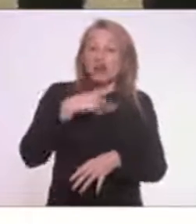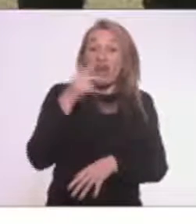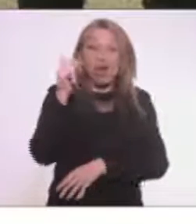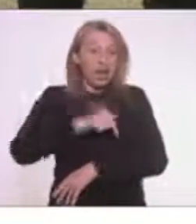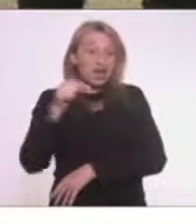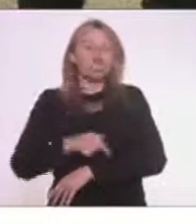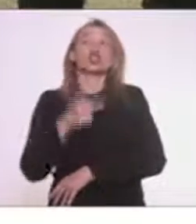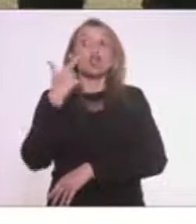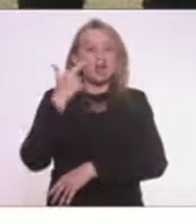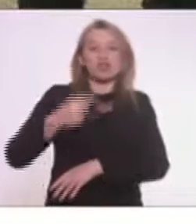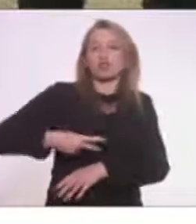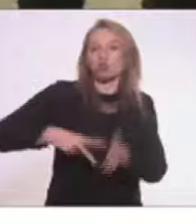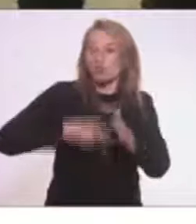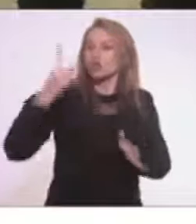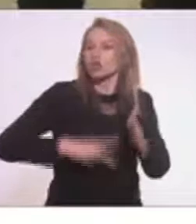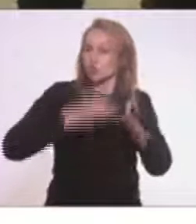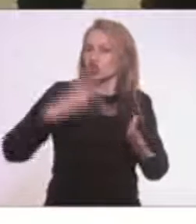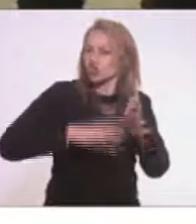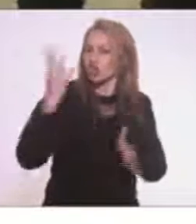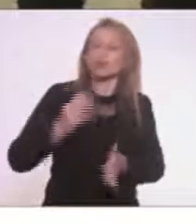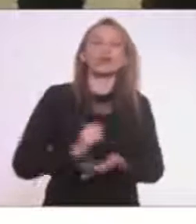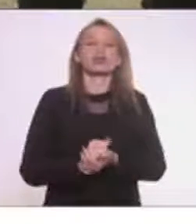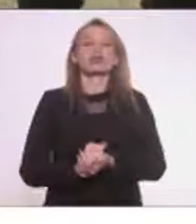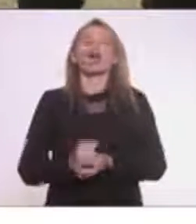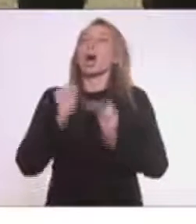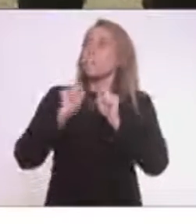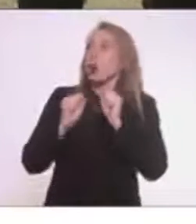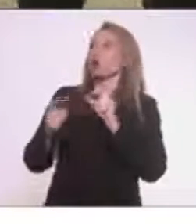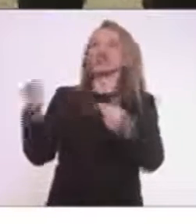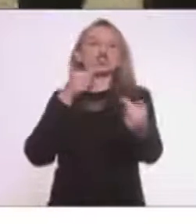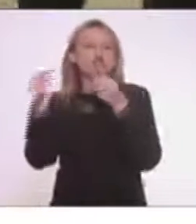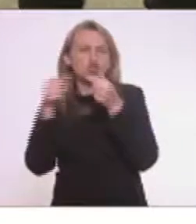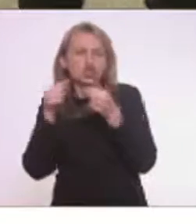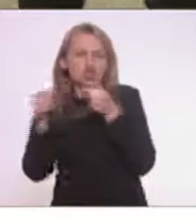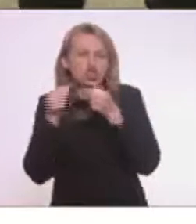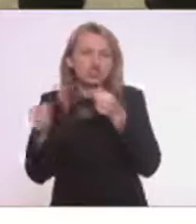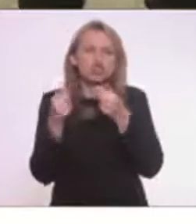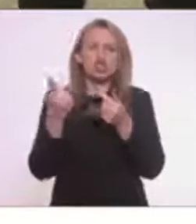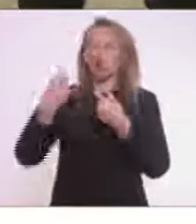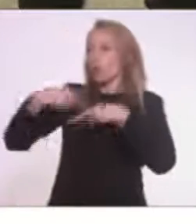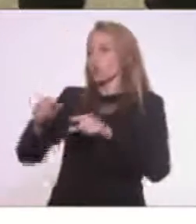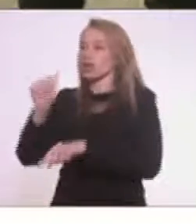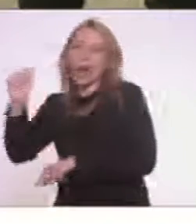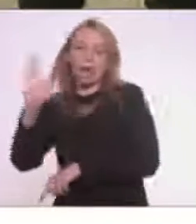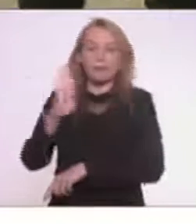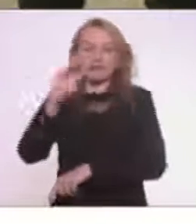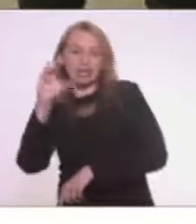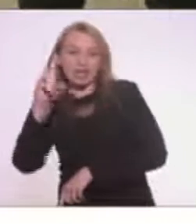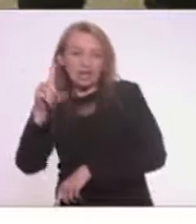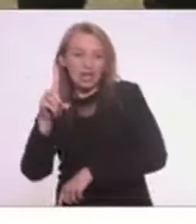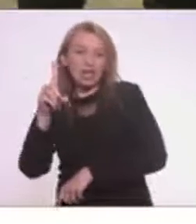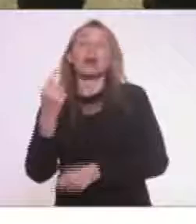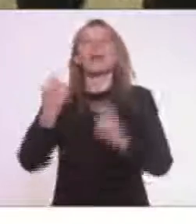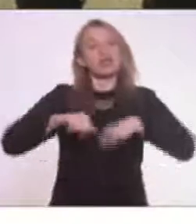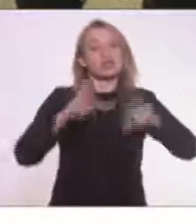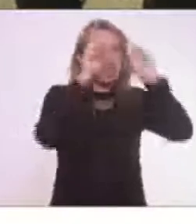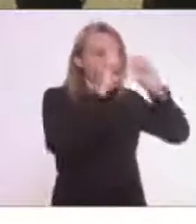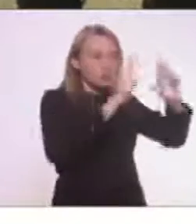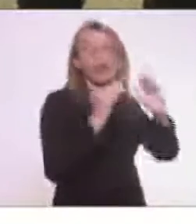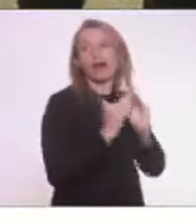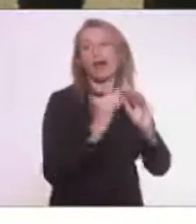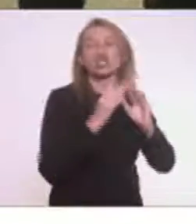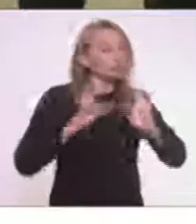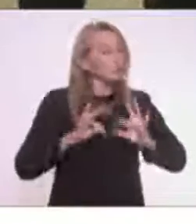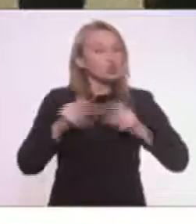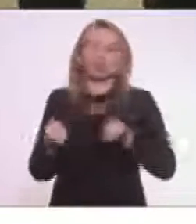3, 4 vezes, pode discutir, pode ir contra o deputado A, B, C, D, mas tem que respeitar a casa, com